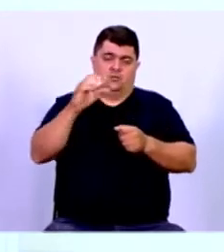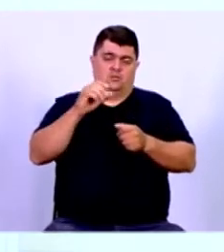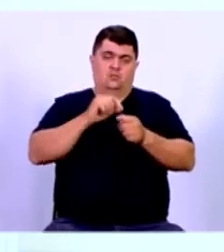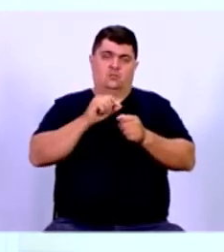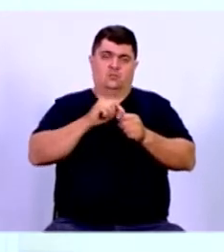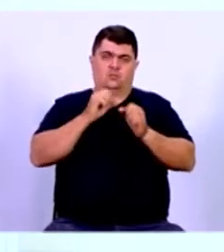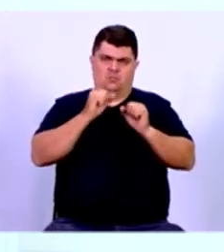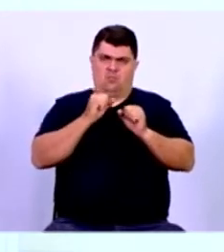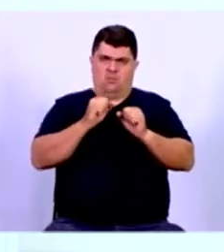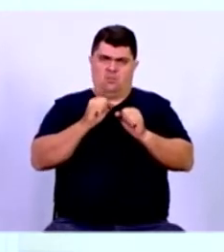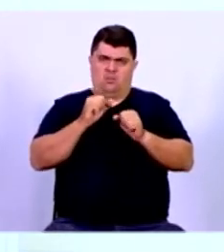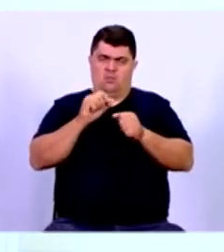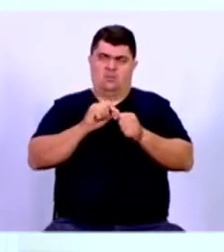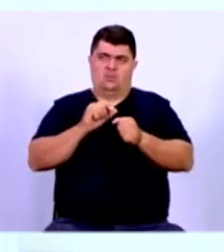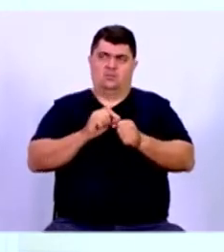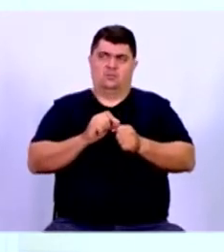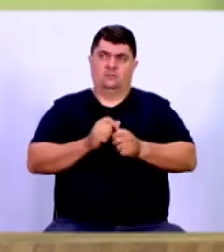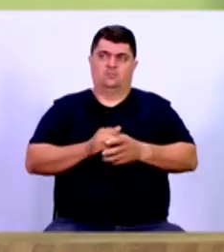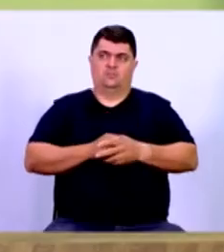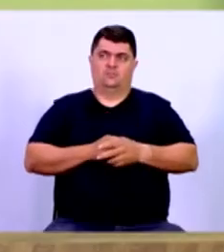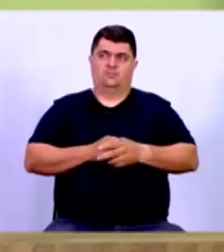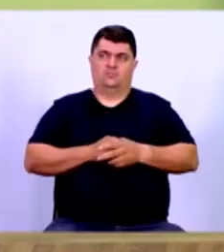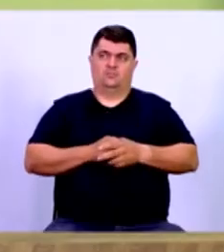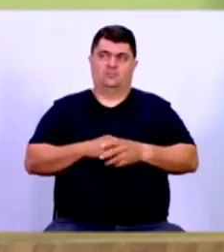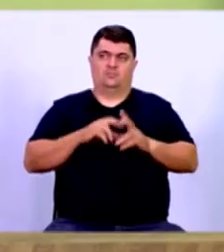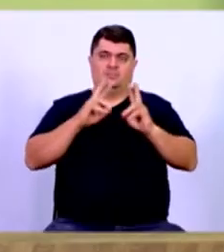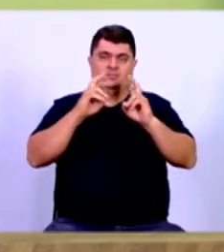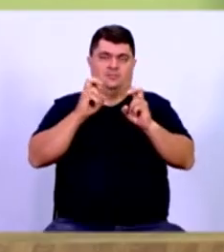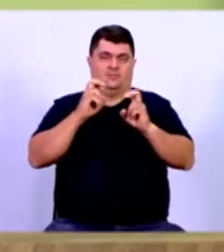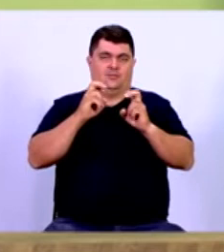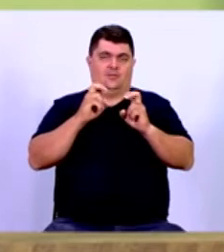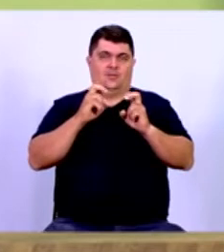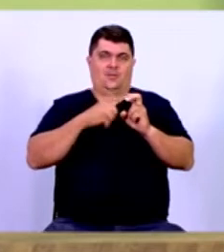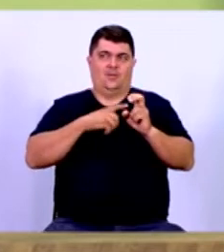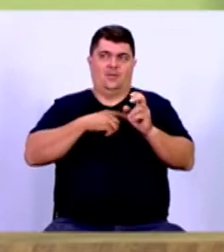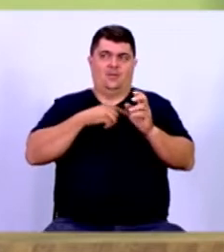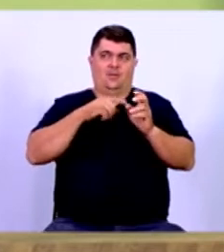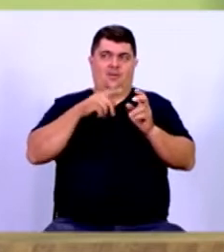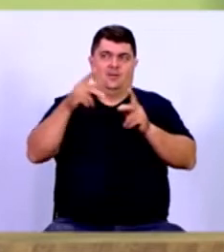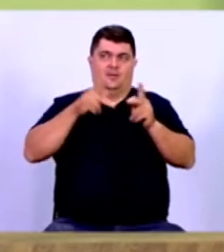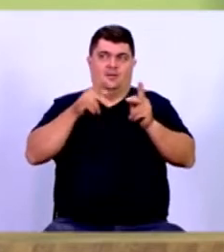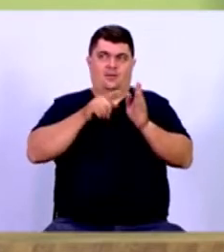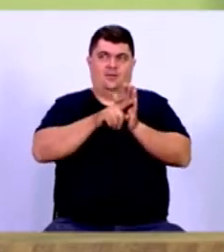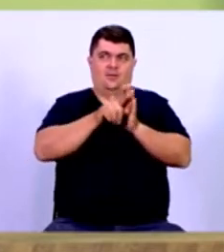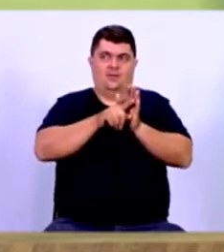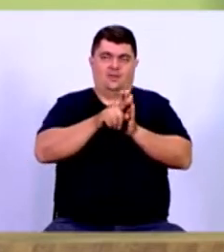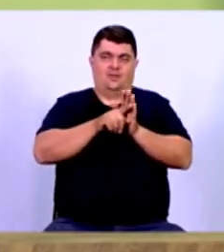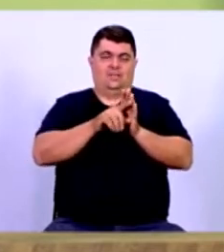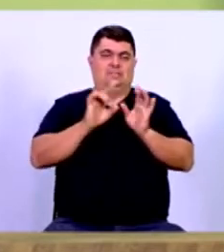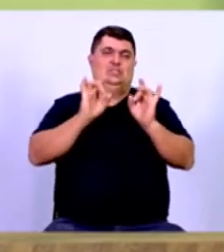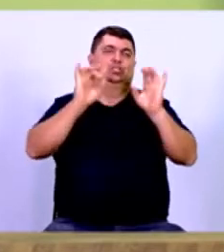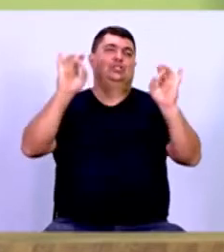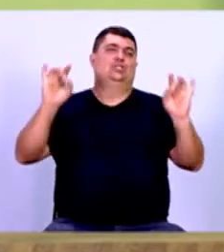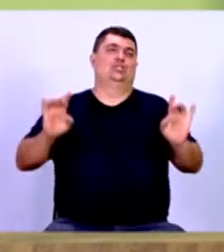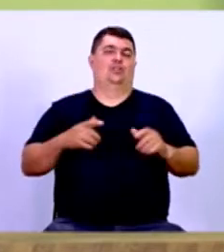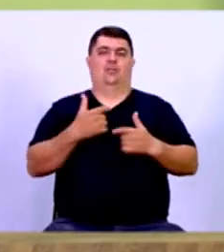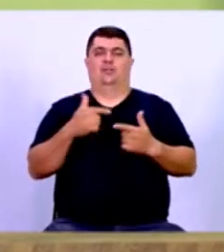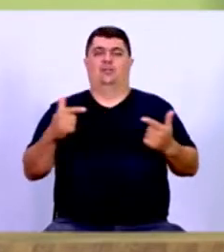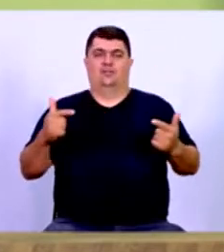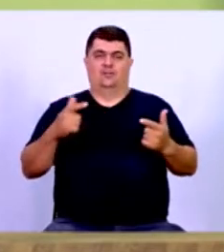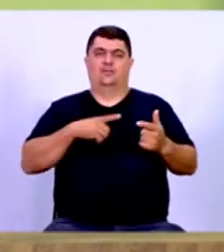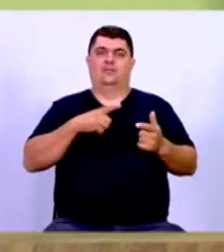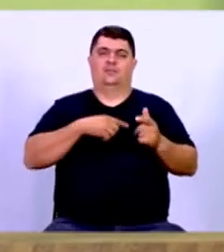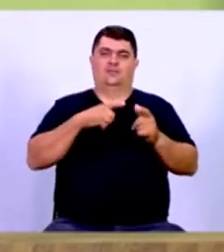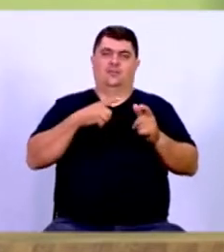estágio. Será que eu posso fazer isso? Percebam aí que a gente não passou esse projeto de pesquisa simplesmente ao acaso, né? Tem